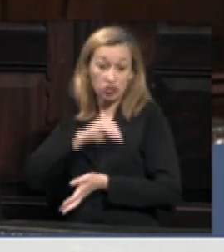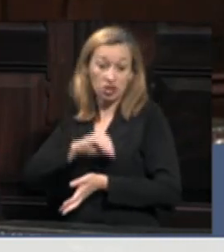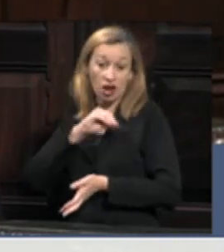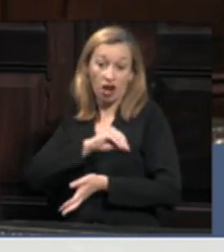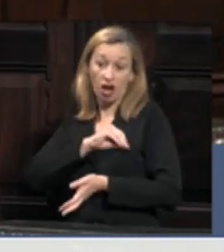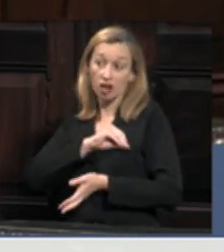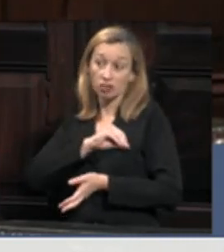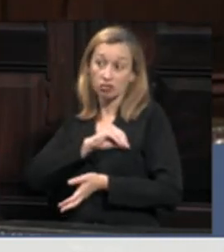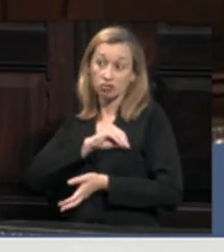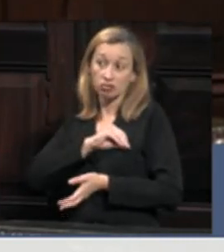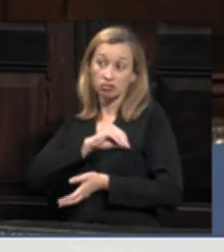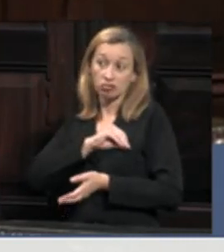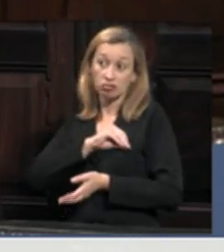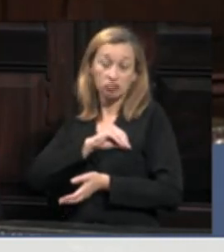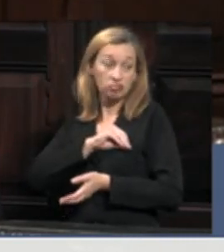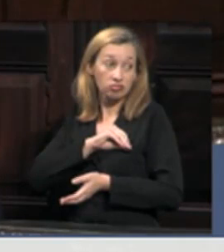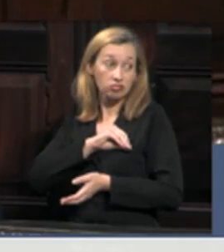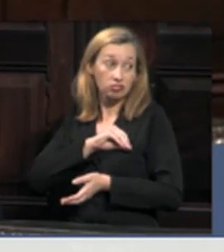faixa,